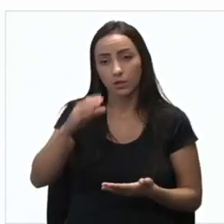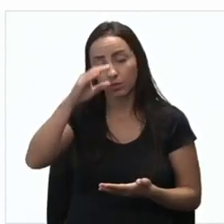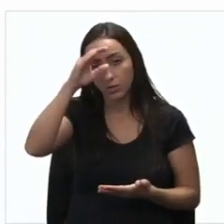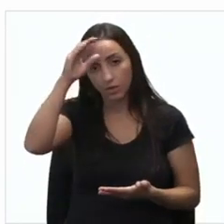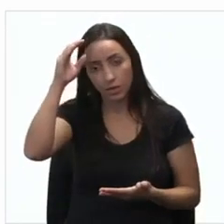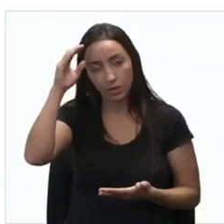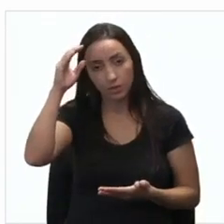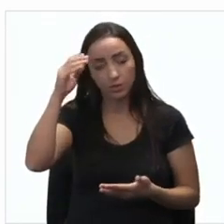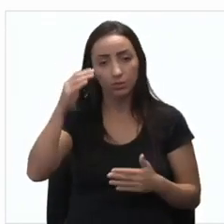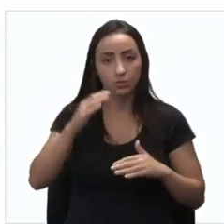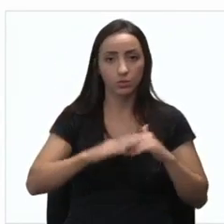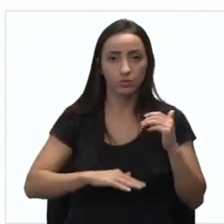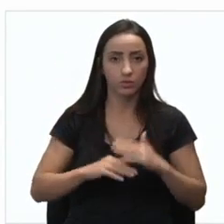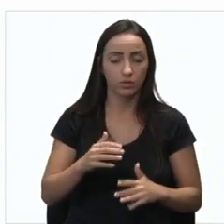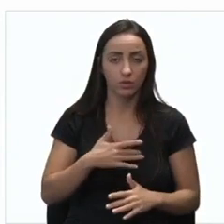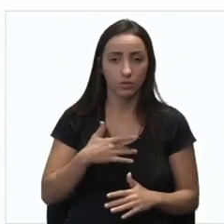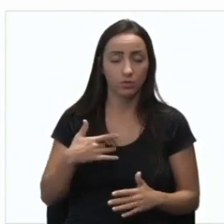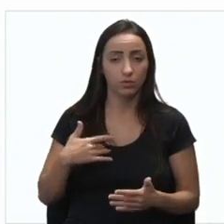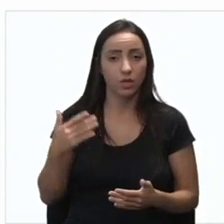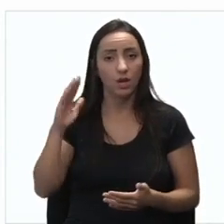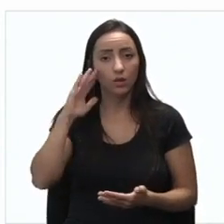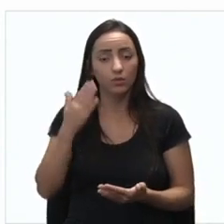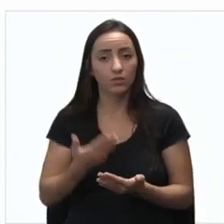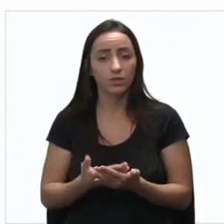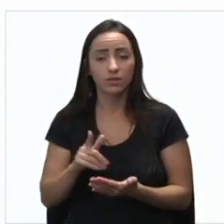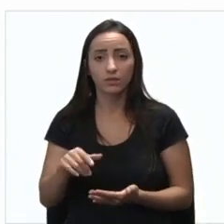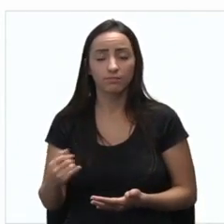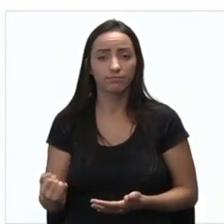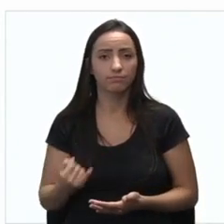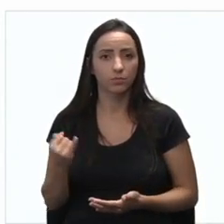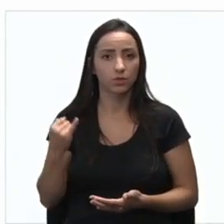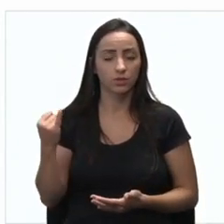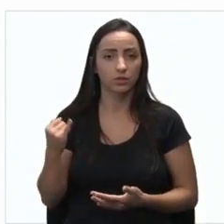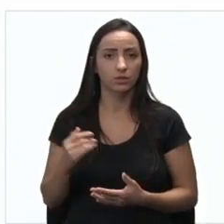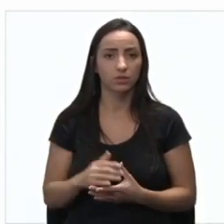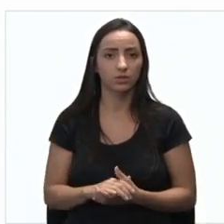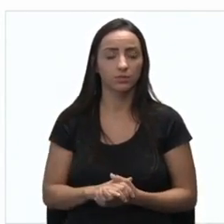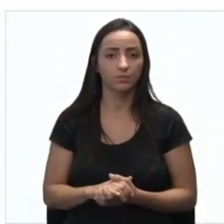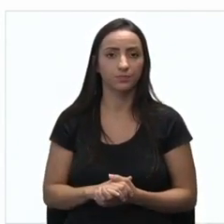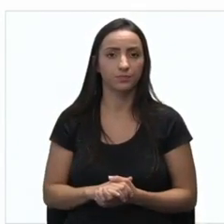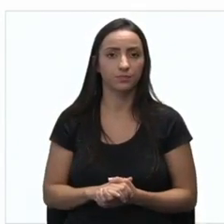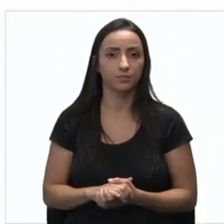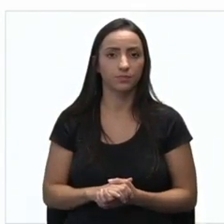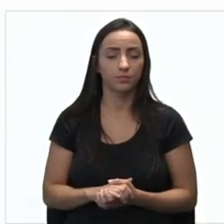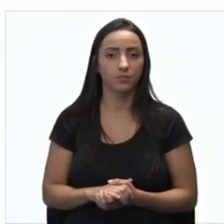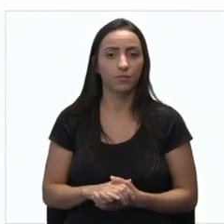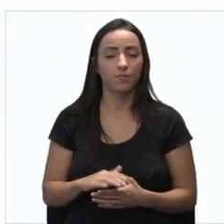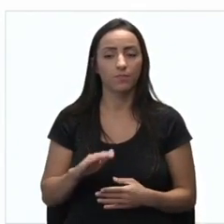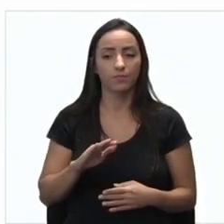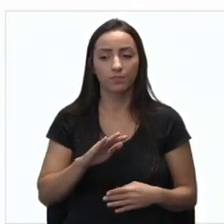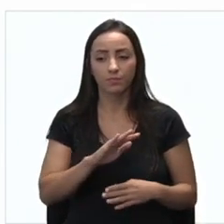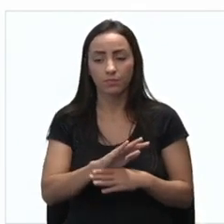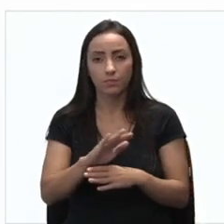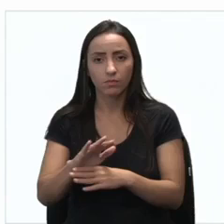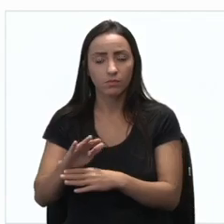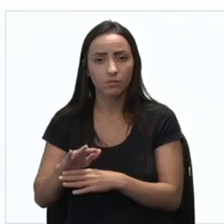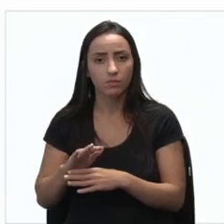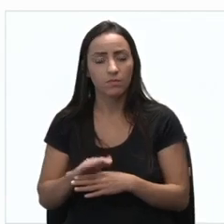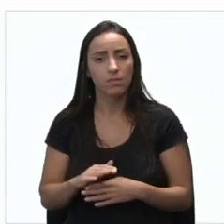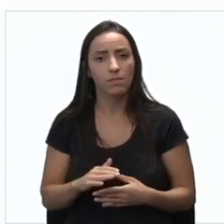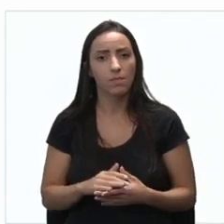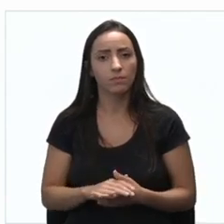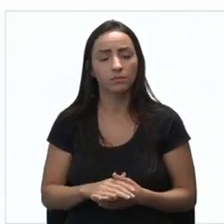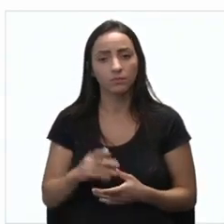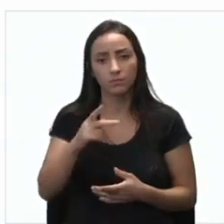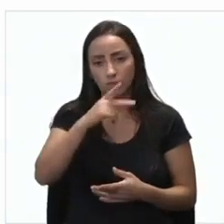confiança, ela é fundamental e vai, então, auxiliar aí nas relações entre os membros